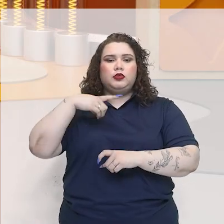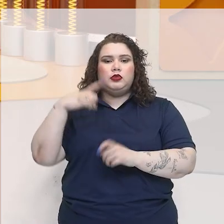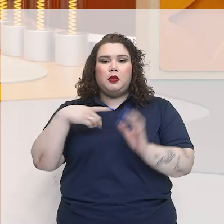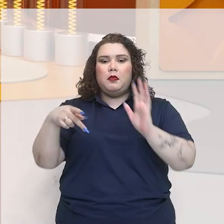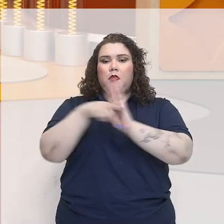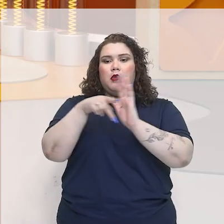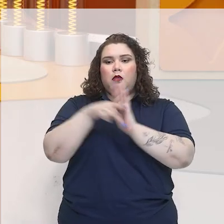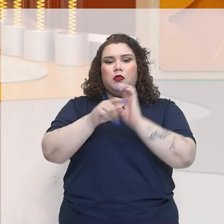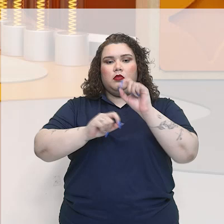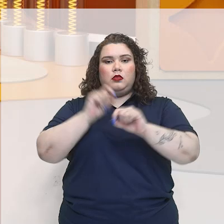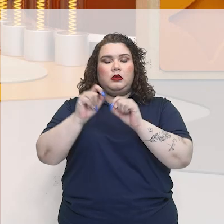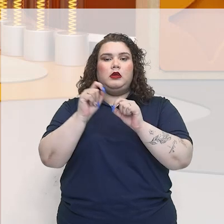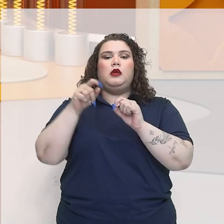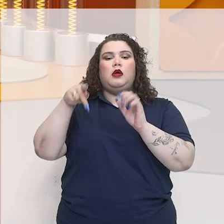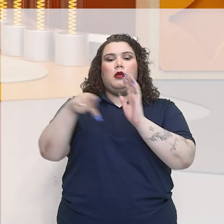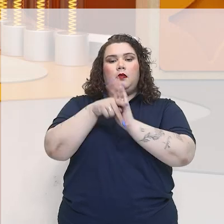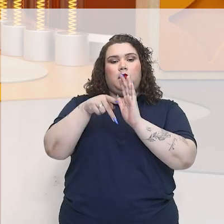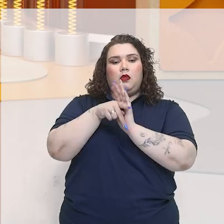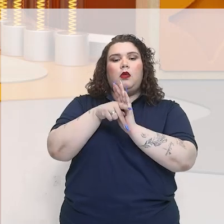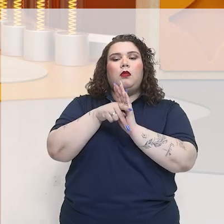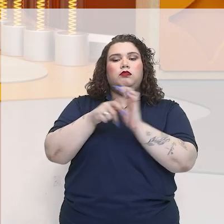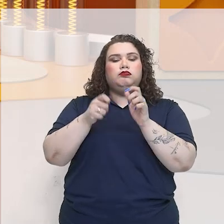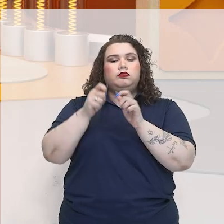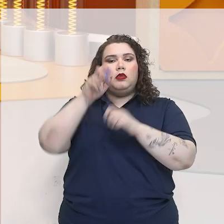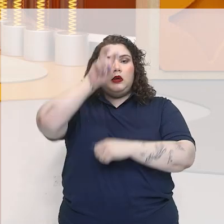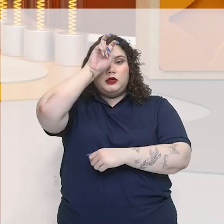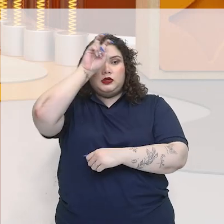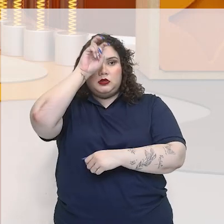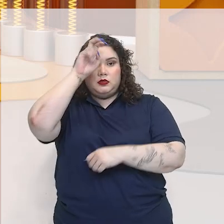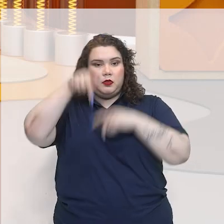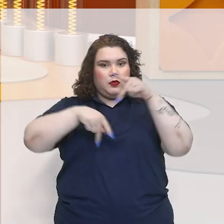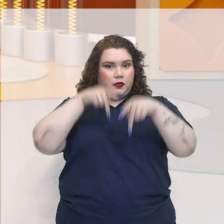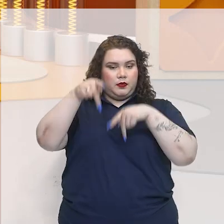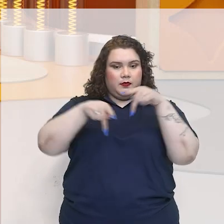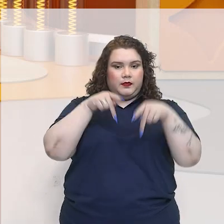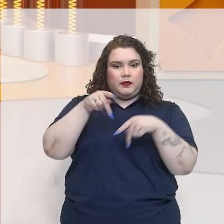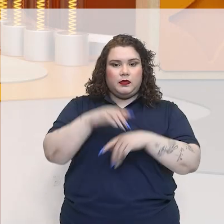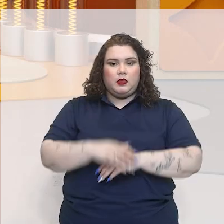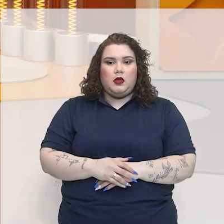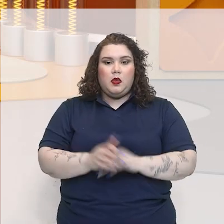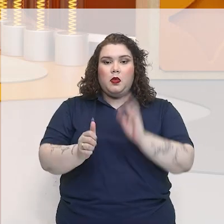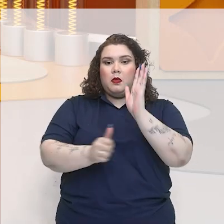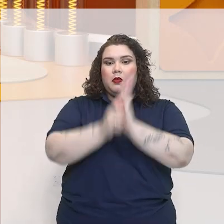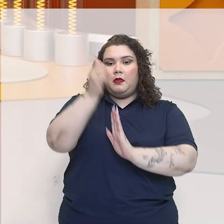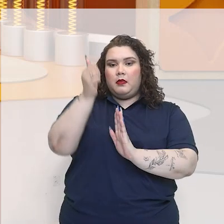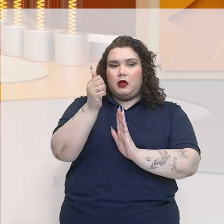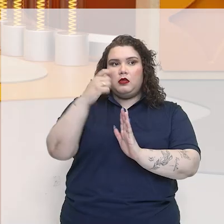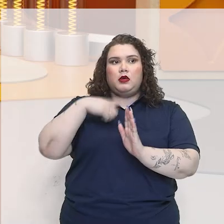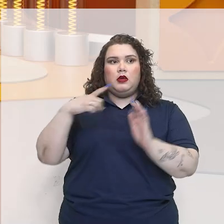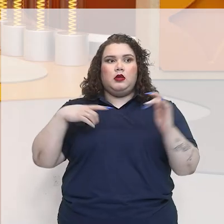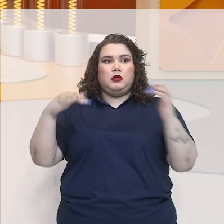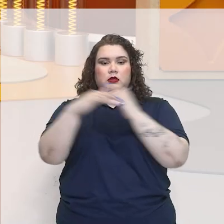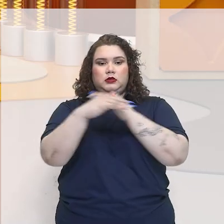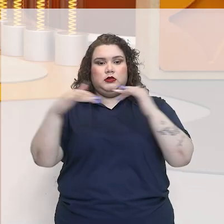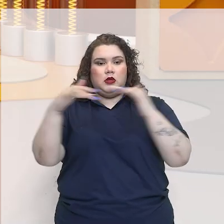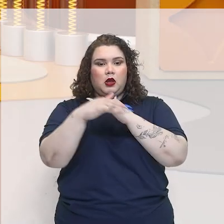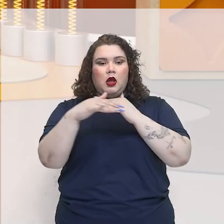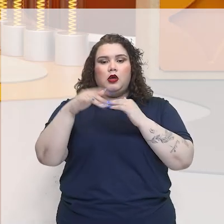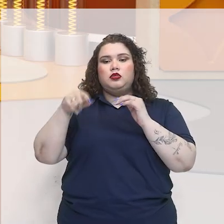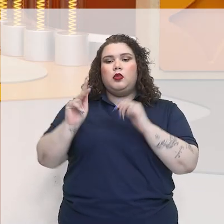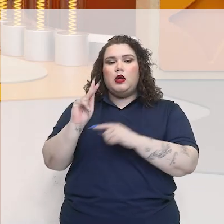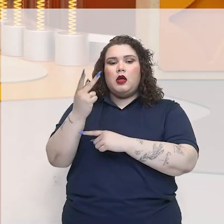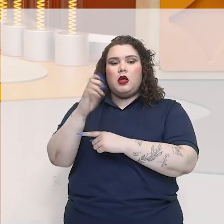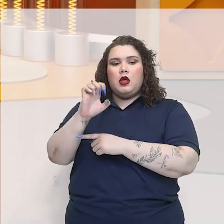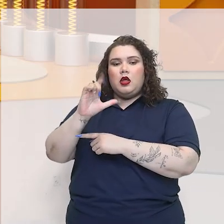civilização egípcia. O primeiro vem da cidade de Heliópolis e inicialmente constituía um